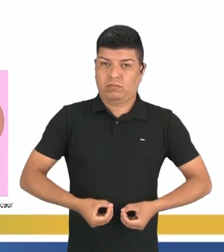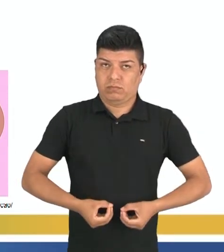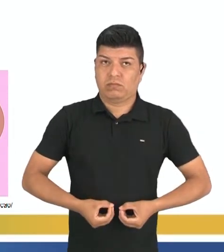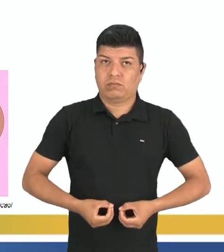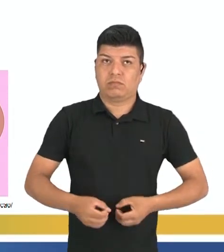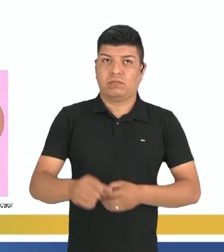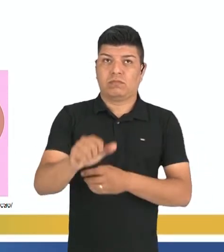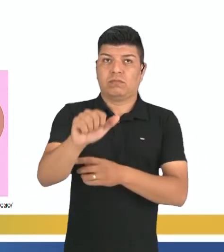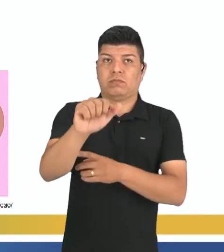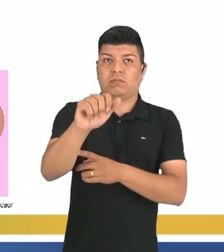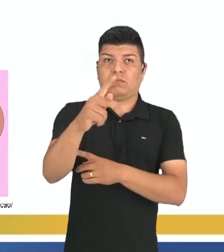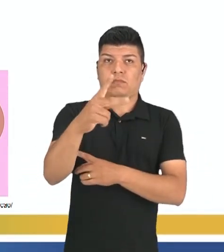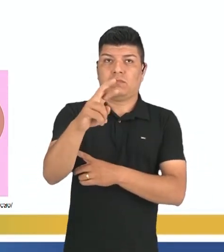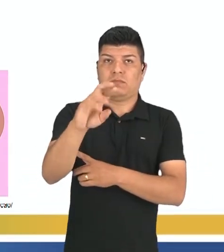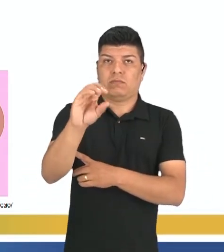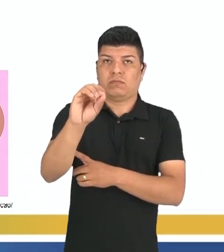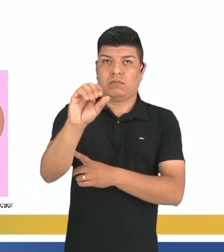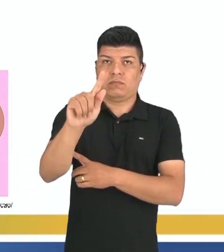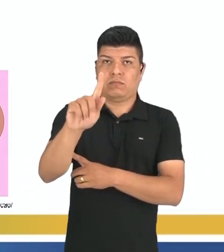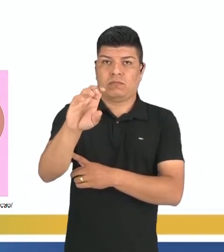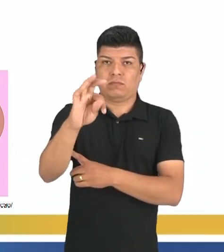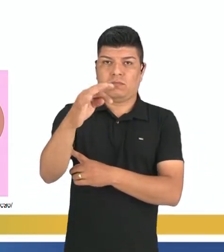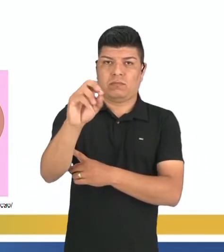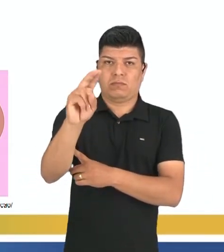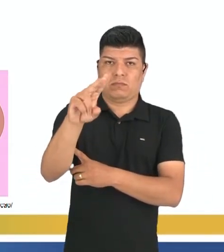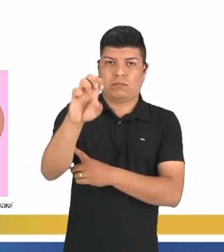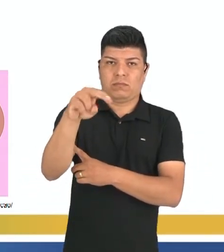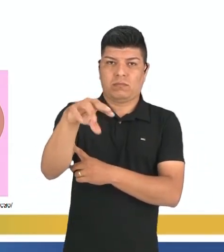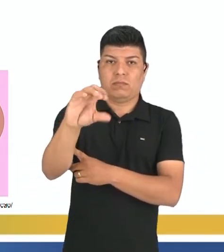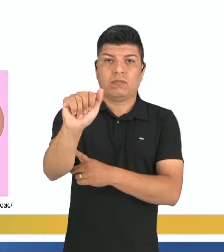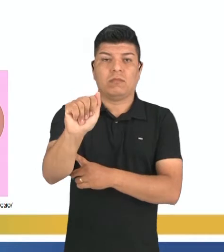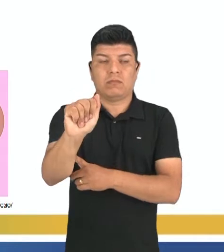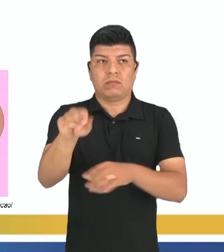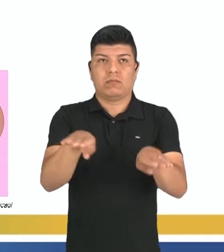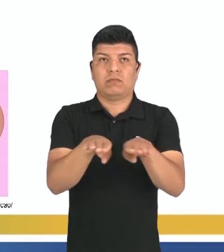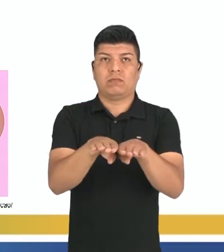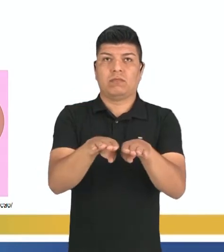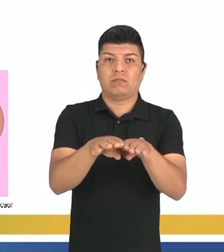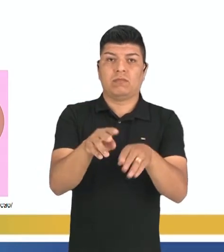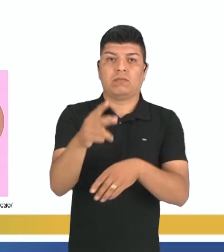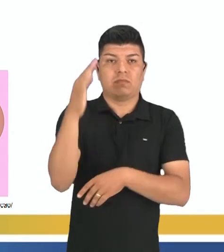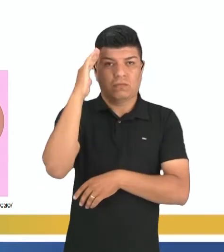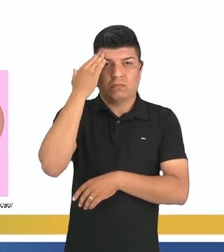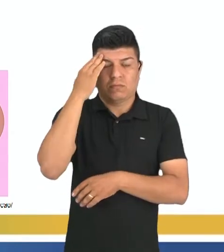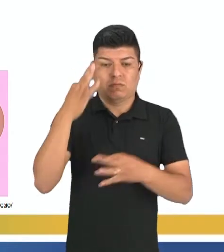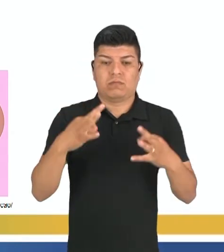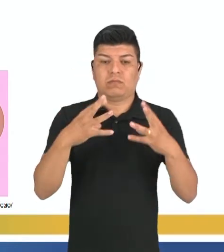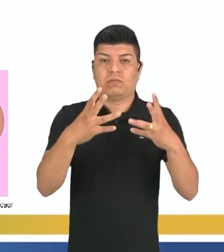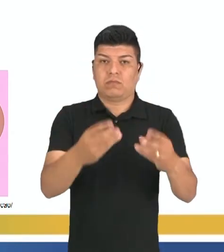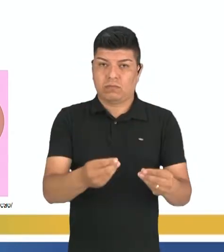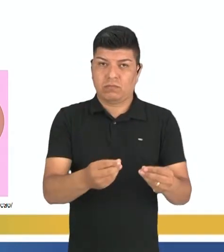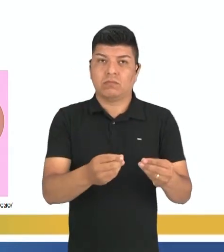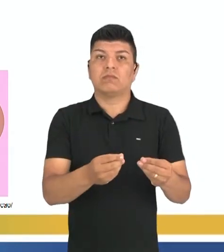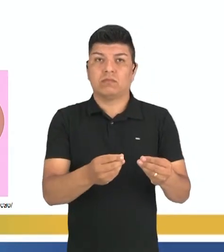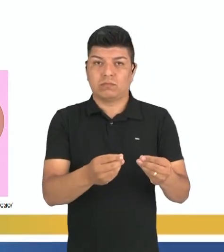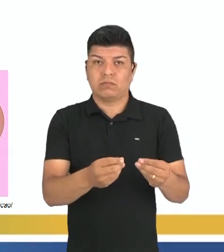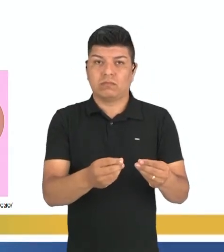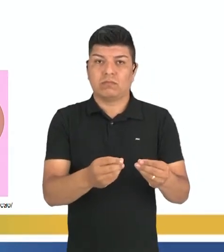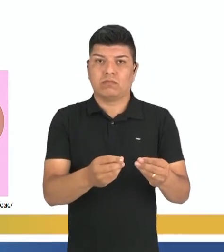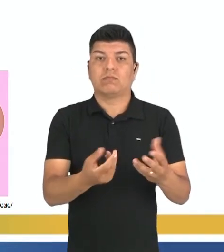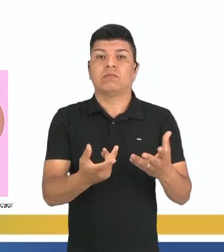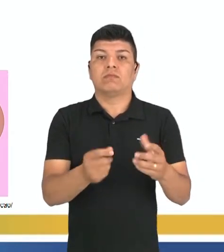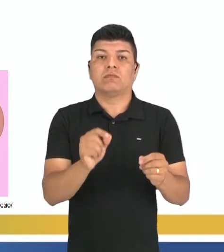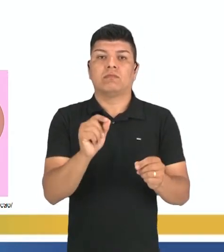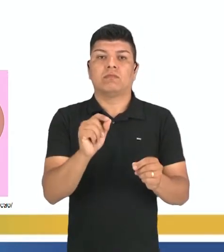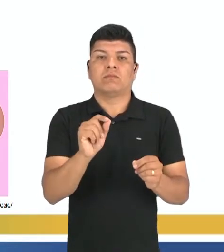a progesterona. Nós vamos entender onde que cada um desses hormônios vai atuar e qual que é a função